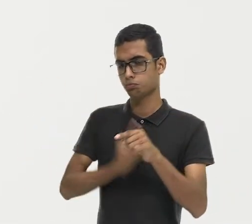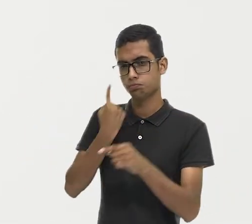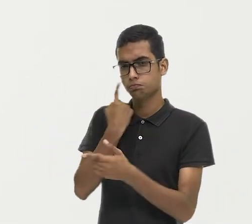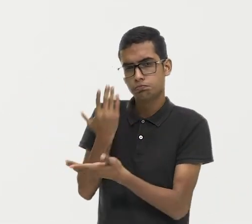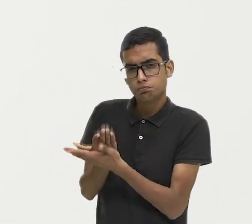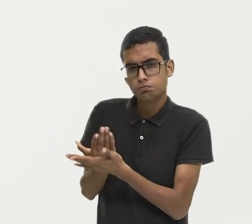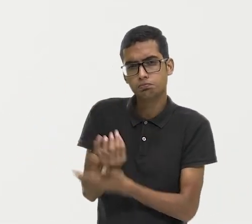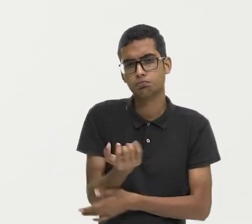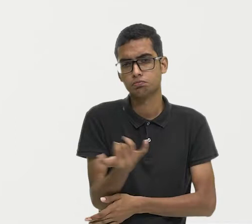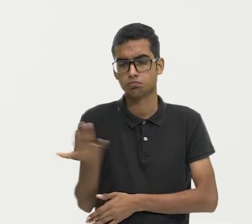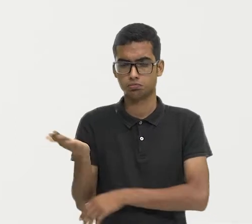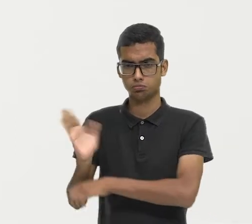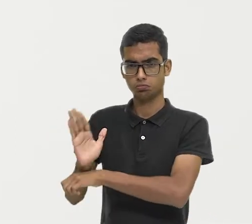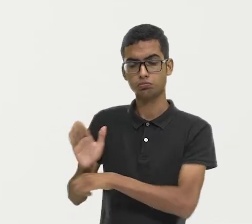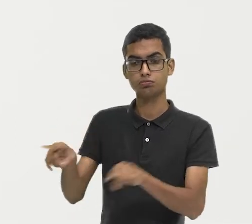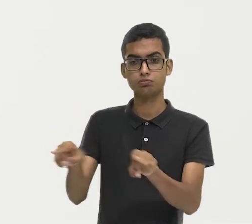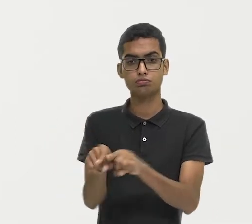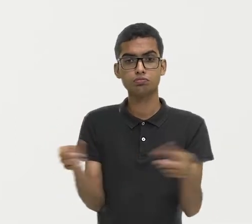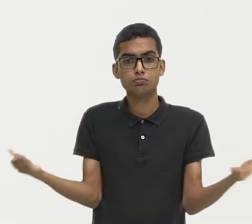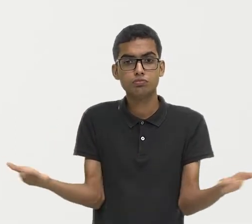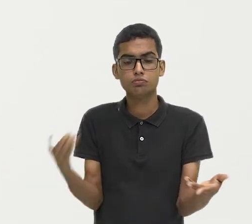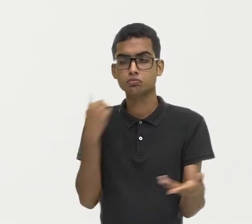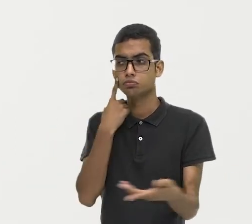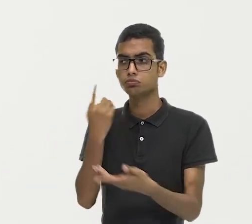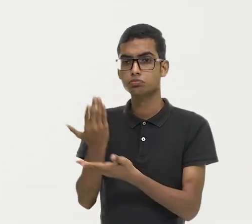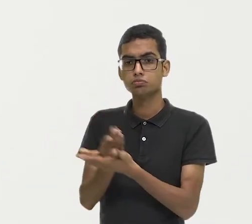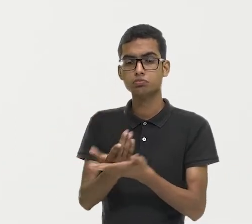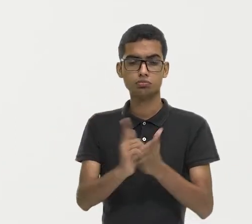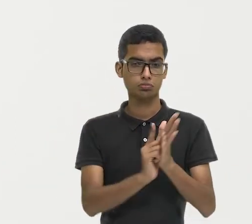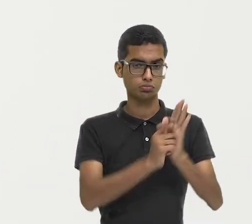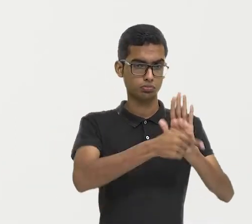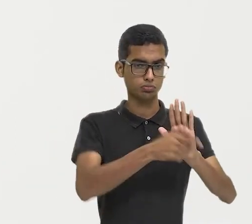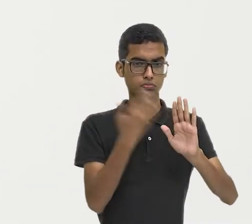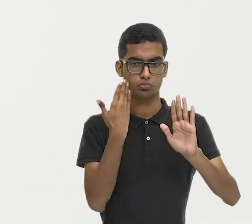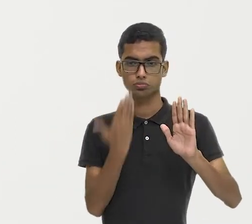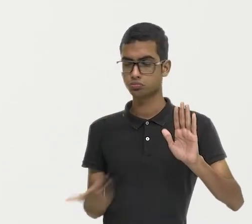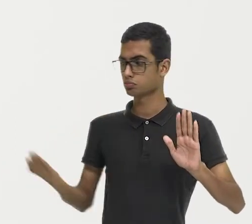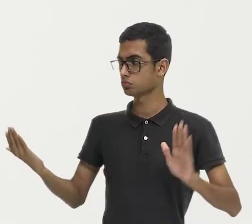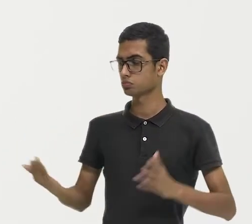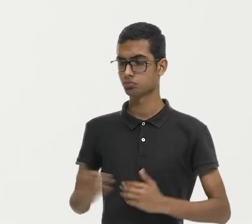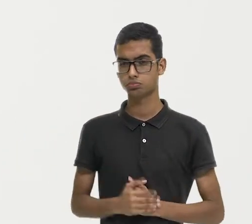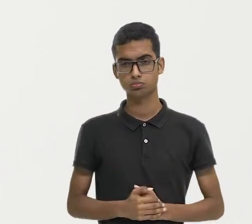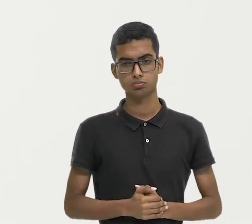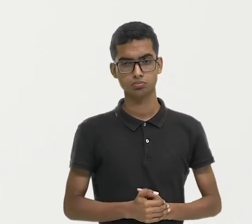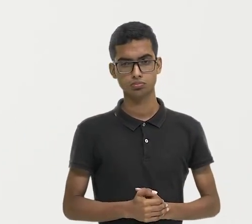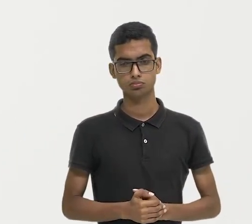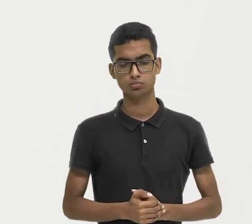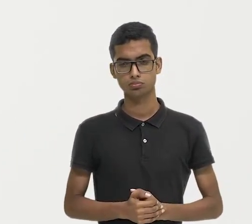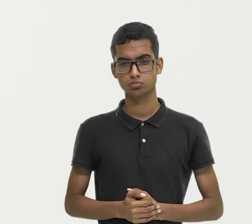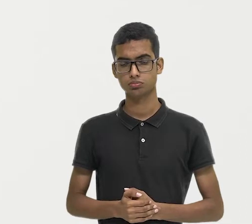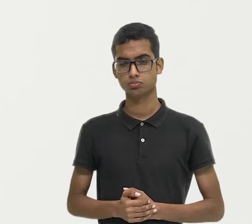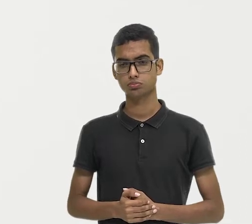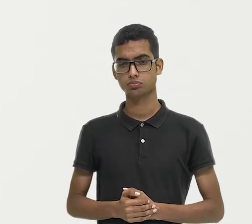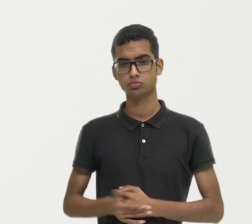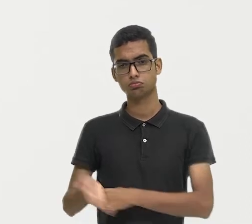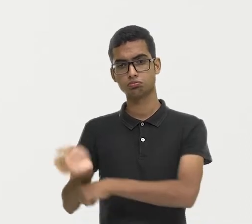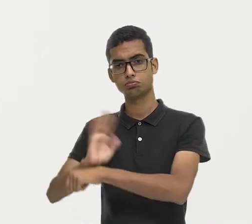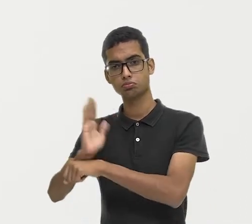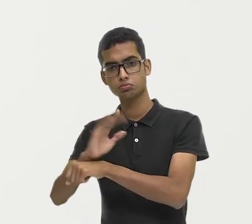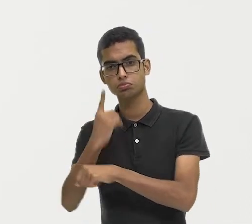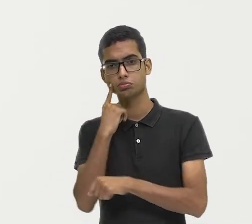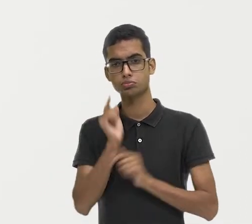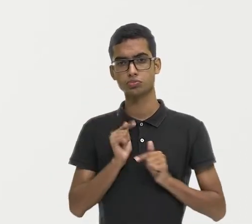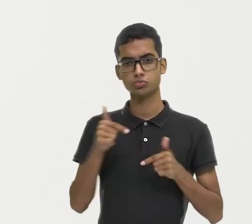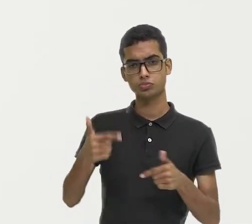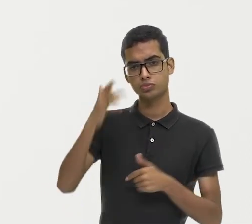viu a quantidade de filmes, agora a gente vai tratar dos gêneros. Então nós temos aqui filmes de